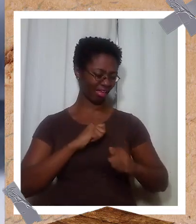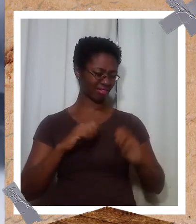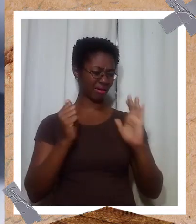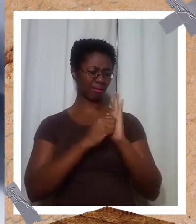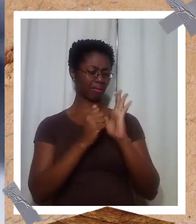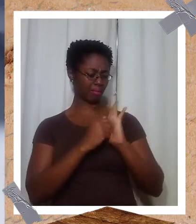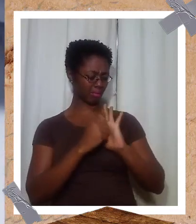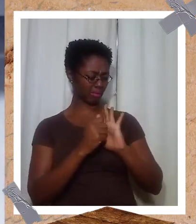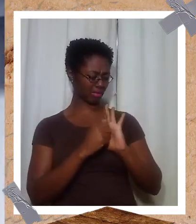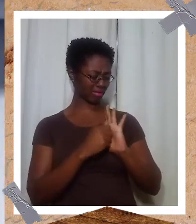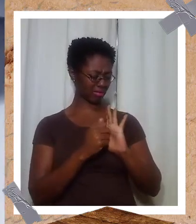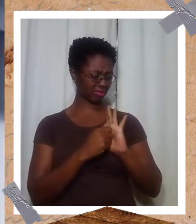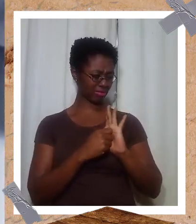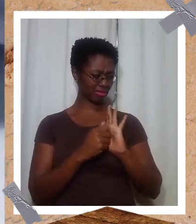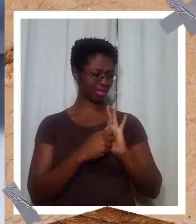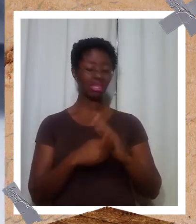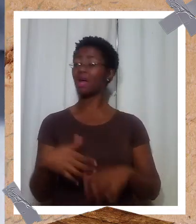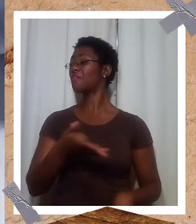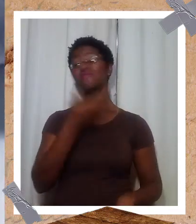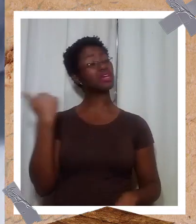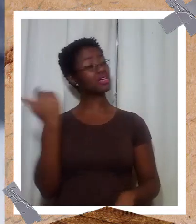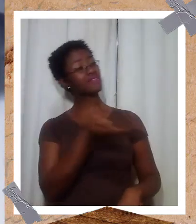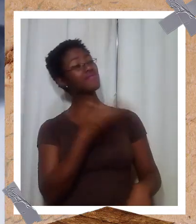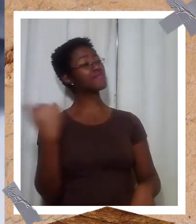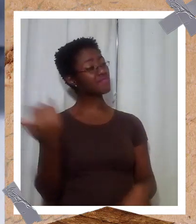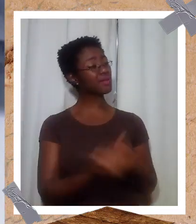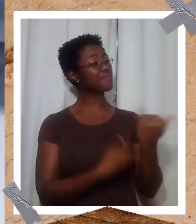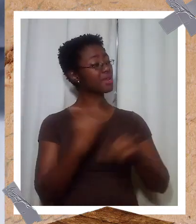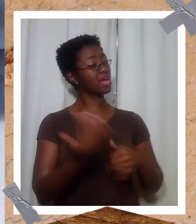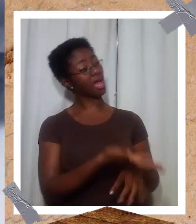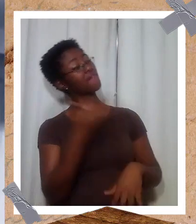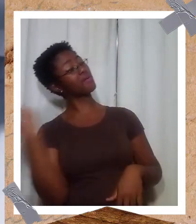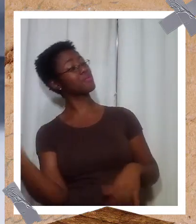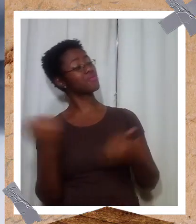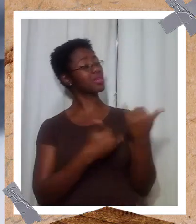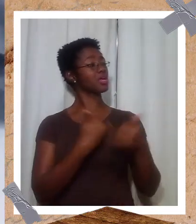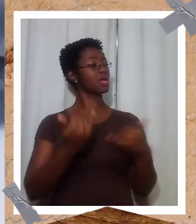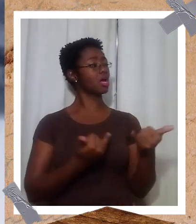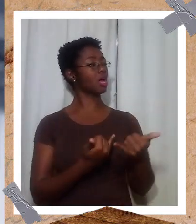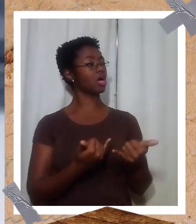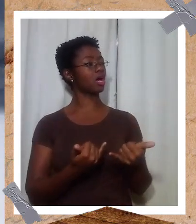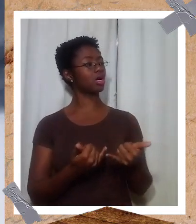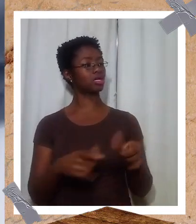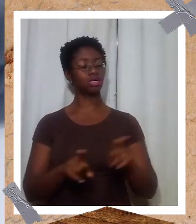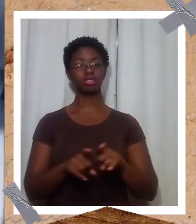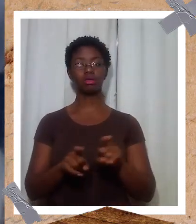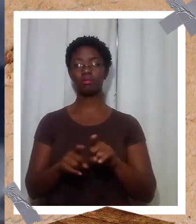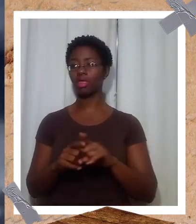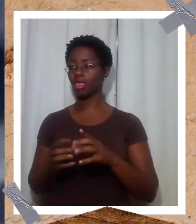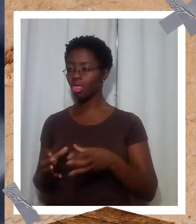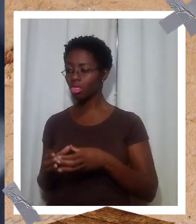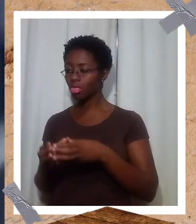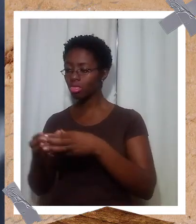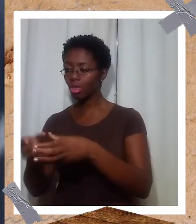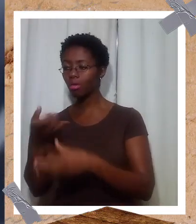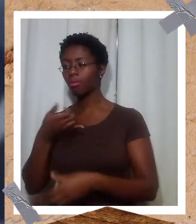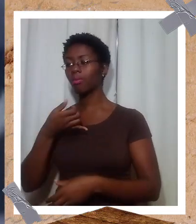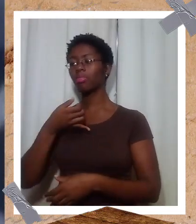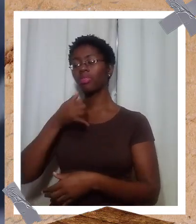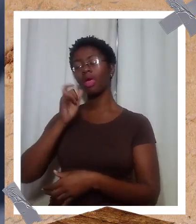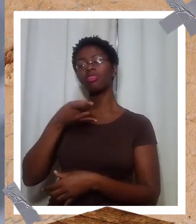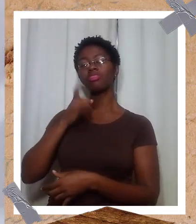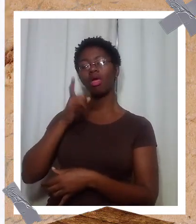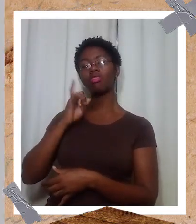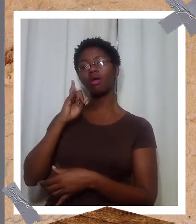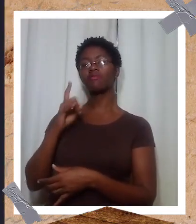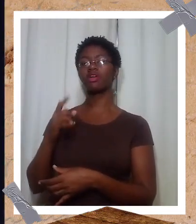meu filho para brincar, para me agradarem com salgadinho, um pouco de cerveja ou para me pedir um copo de açúcar ou